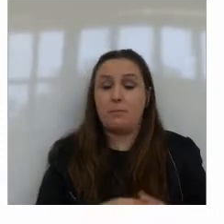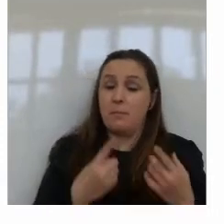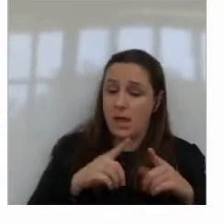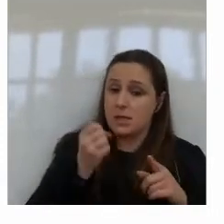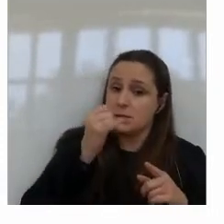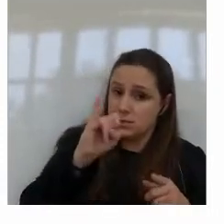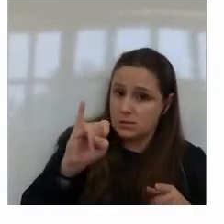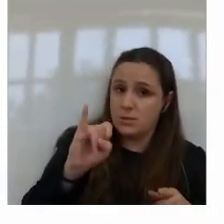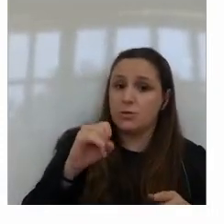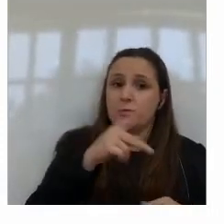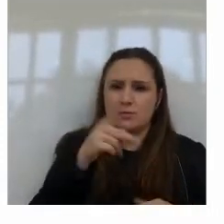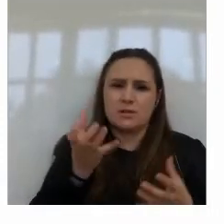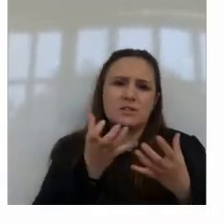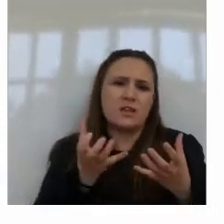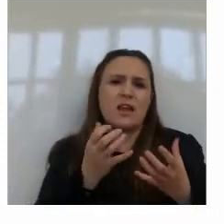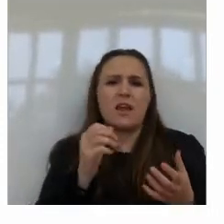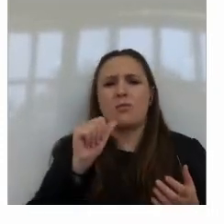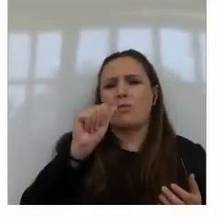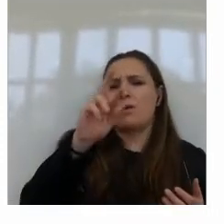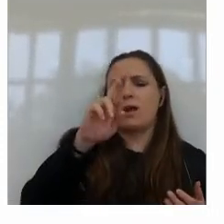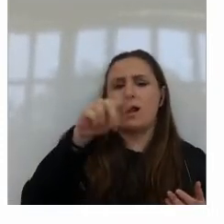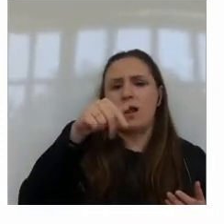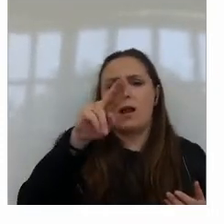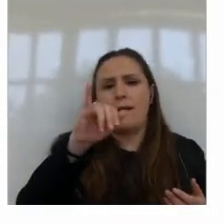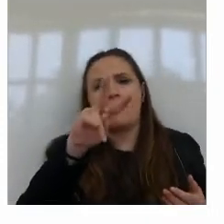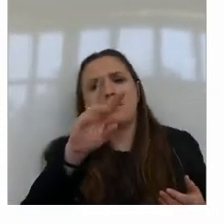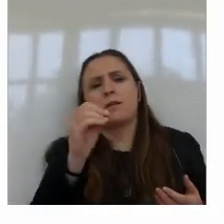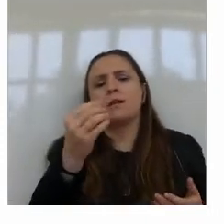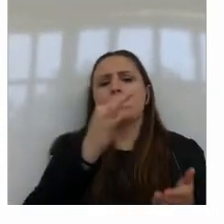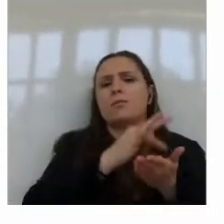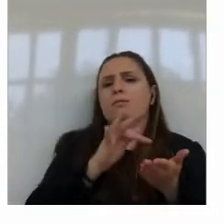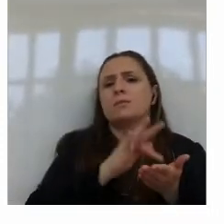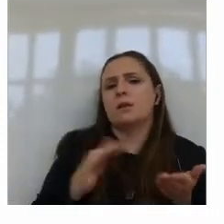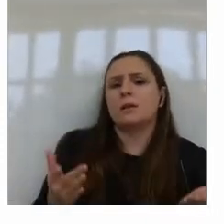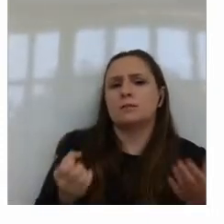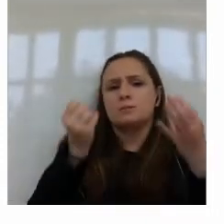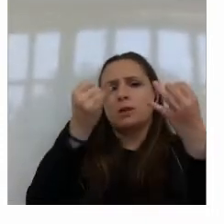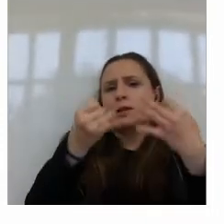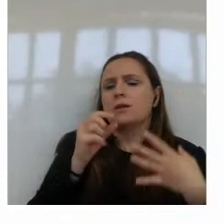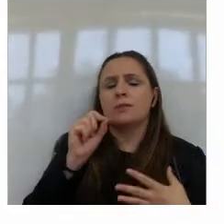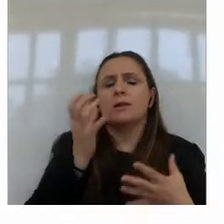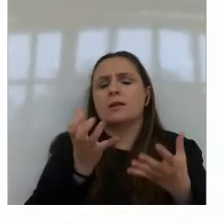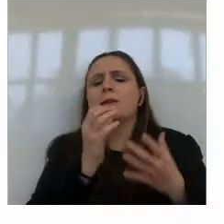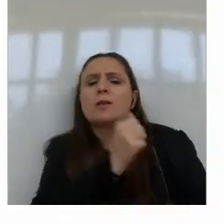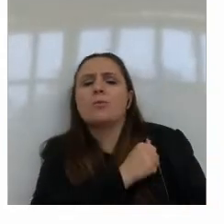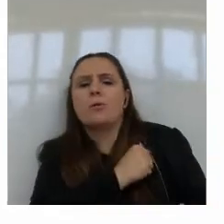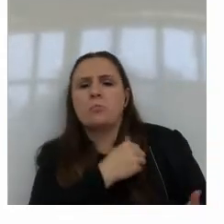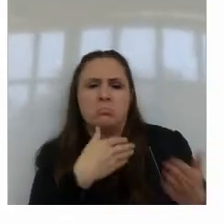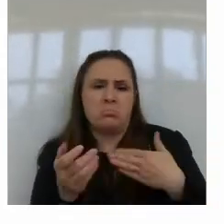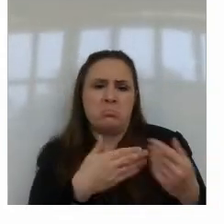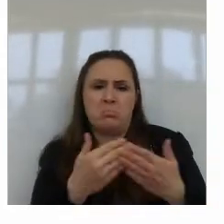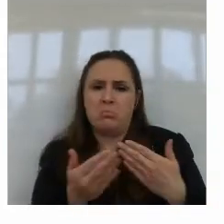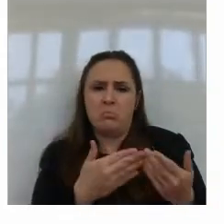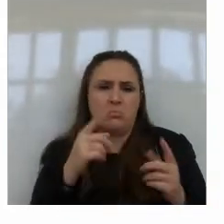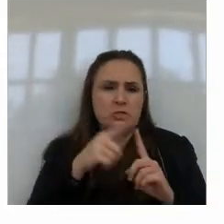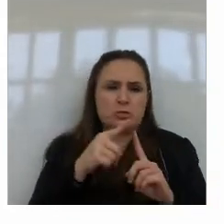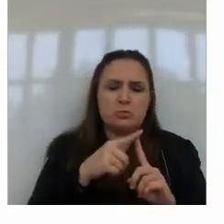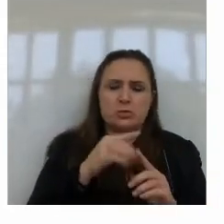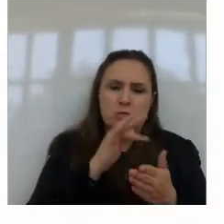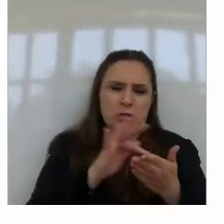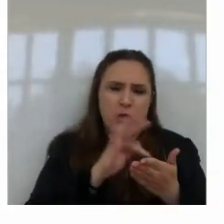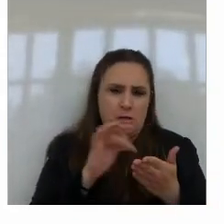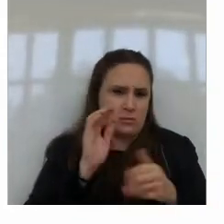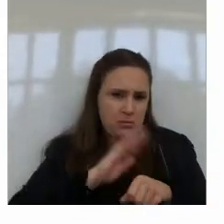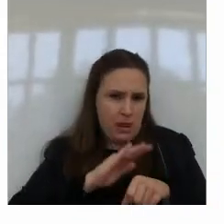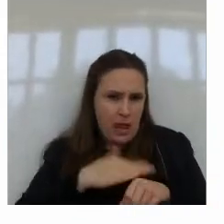descrição. Se caso o professor quiser colocar algum arquivo com um texto explicando o que ele quer do aluno